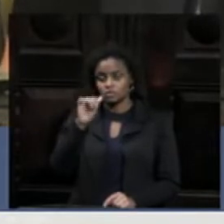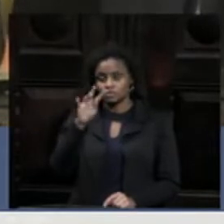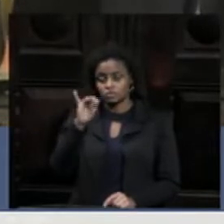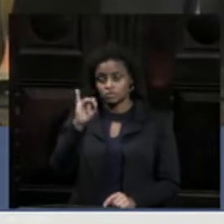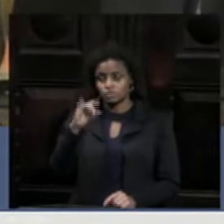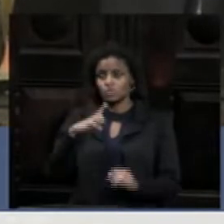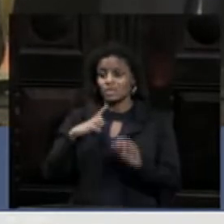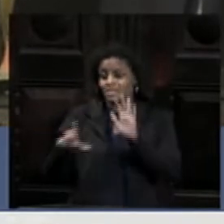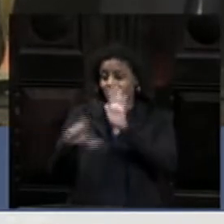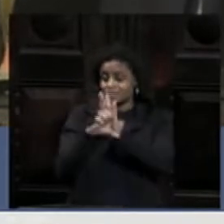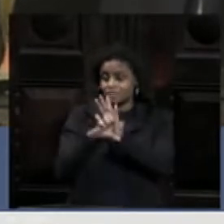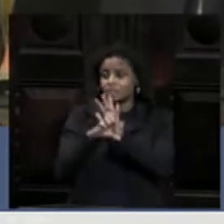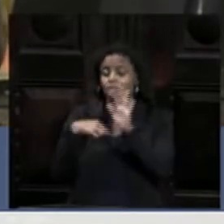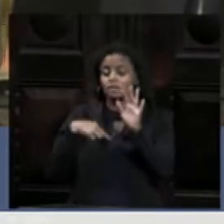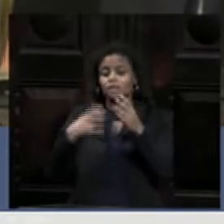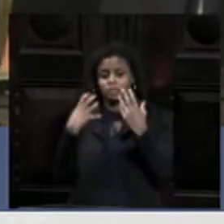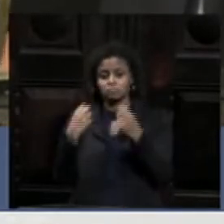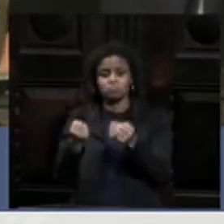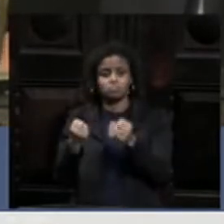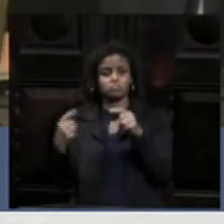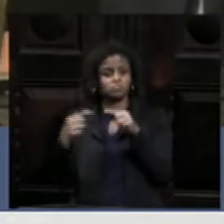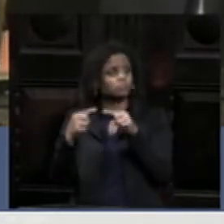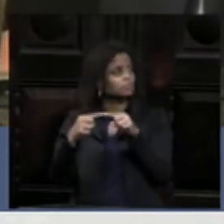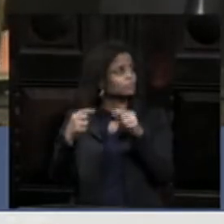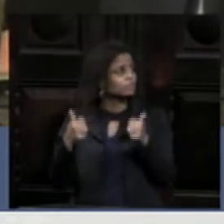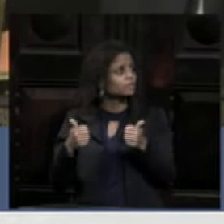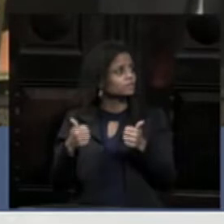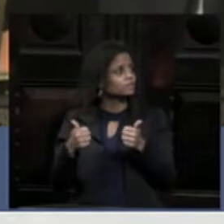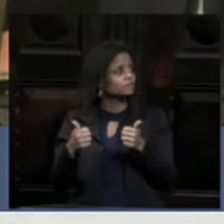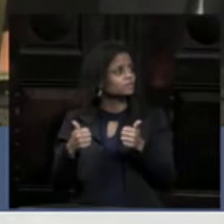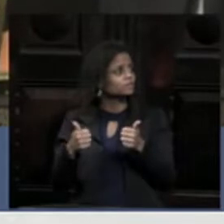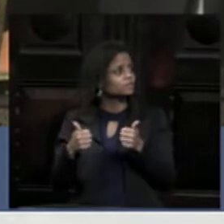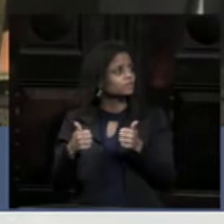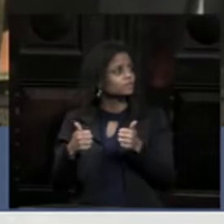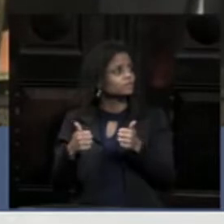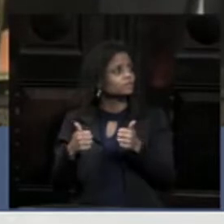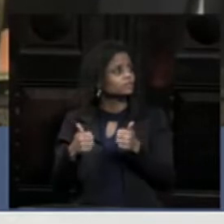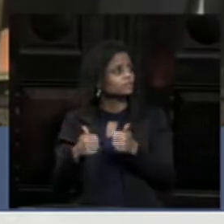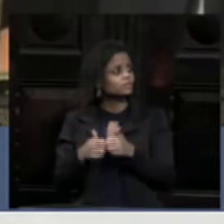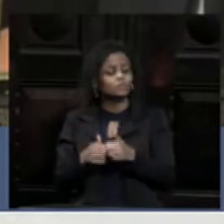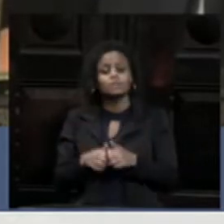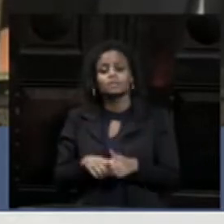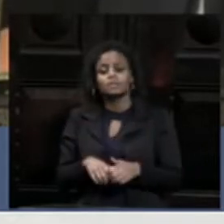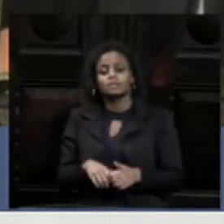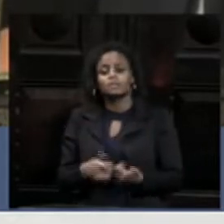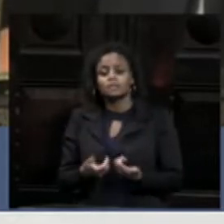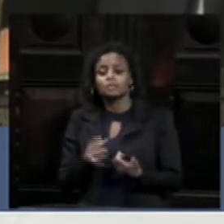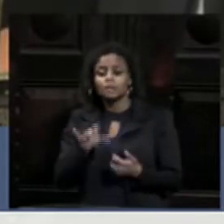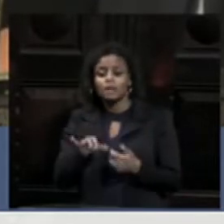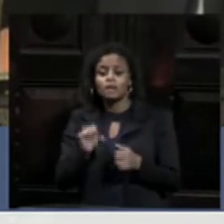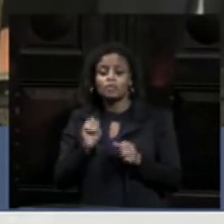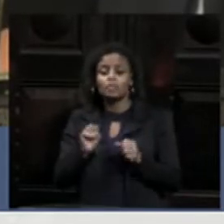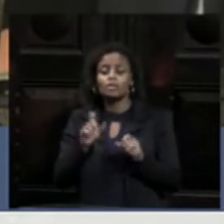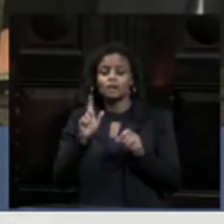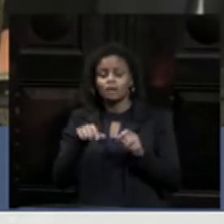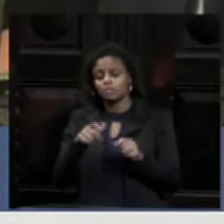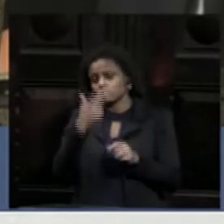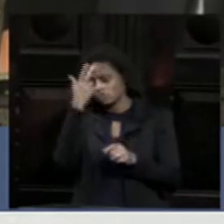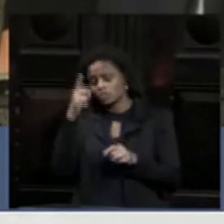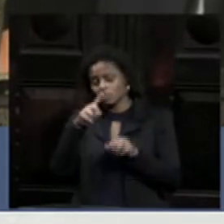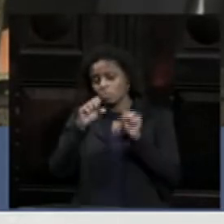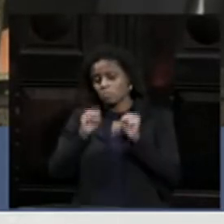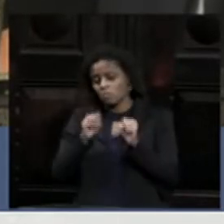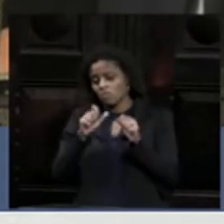conta desse projeto, visa dar autorização. É verdade, deputada Cidinha, faz ou não, se quiser. Mas